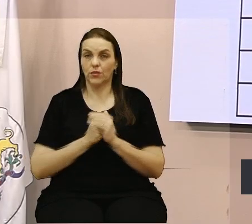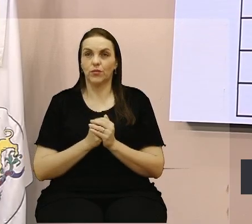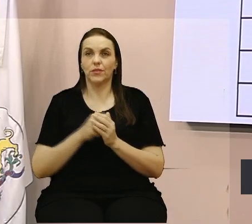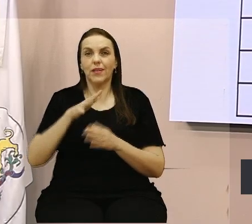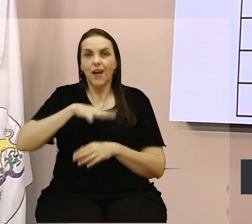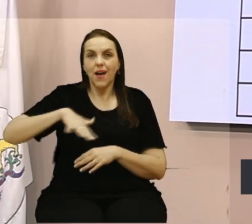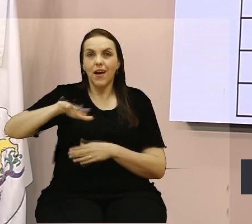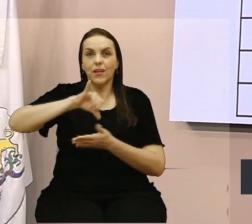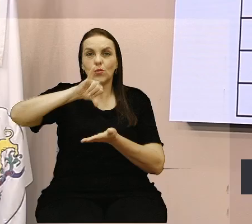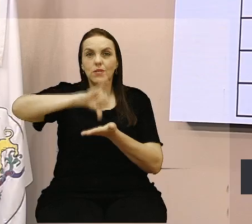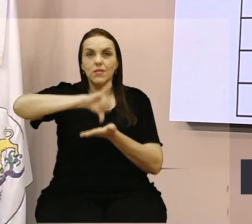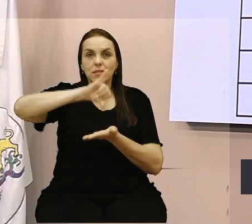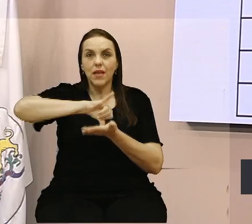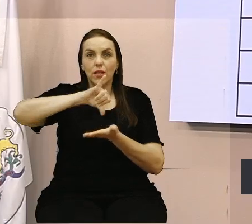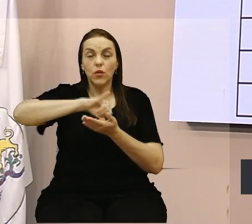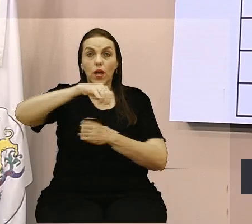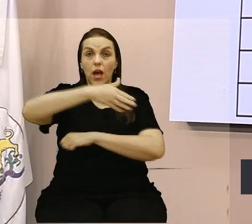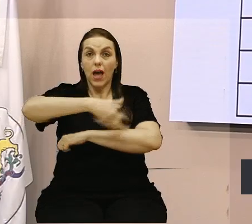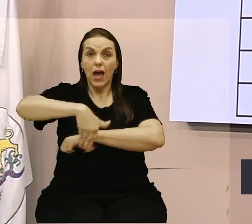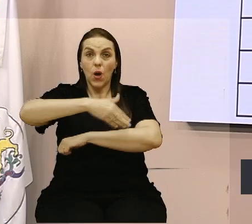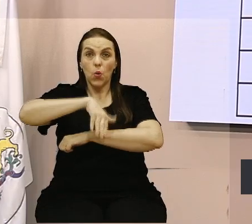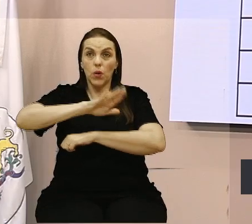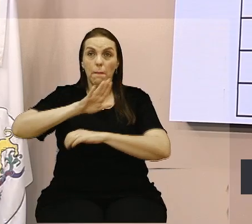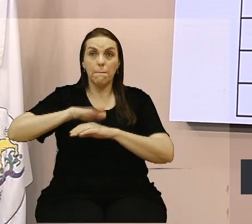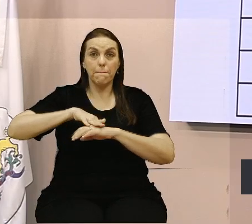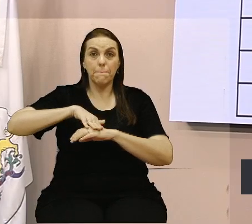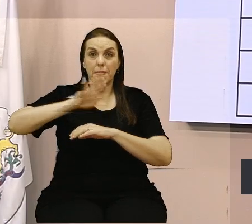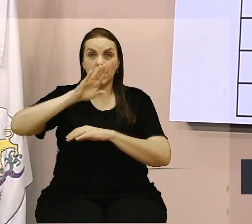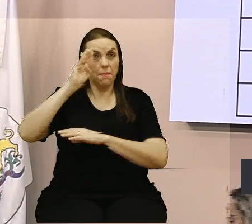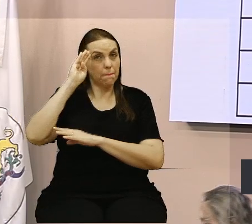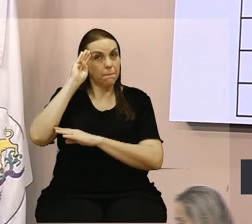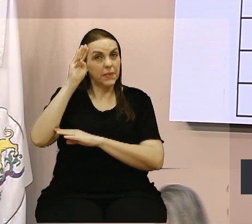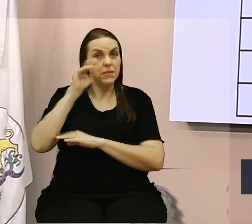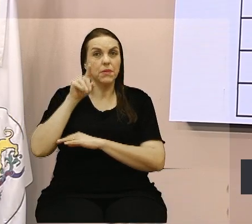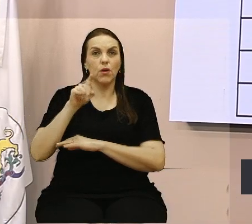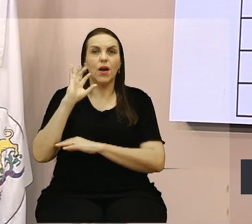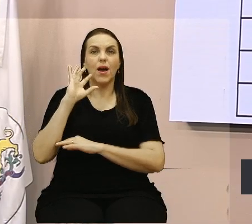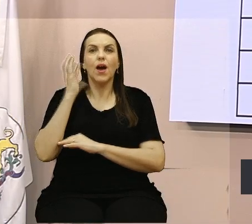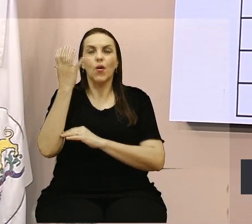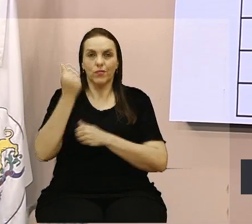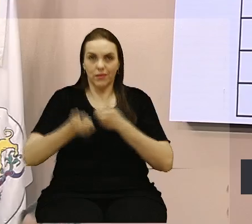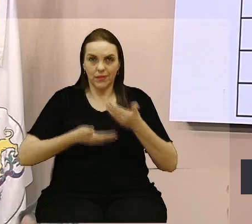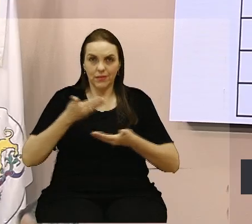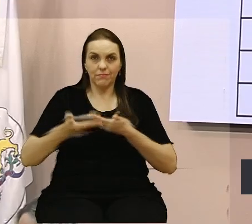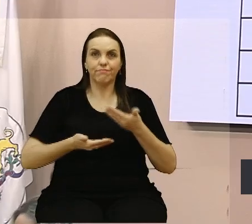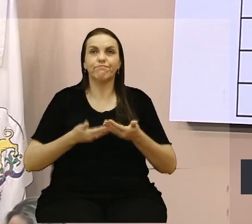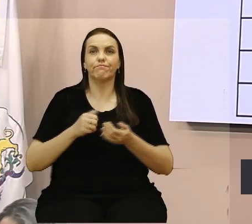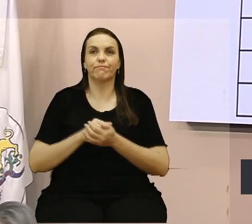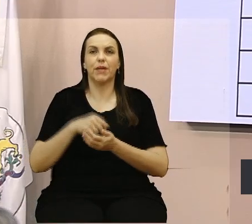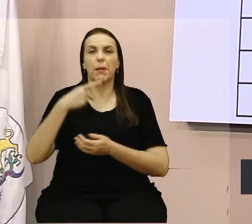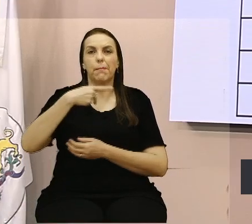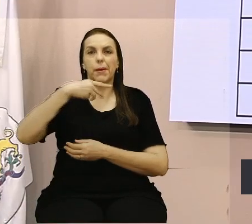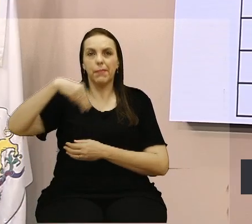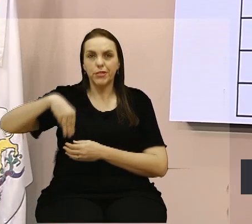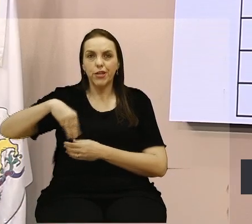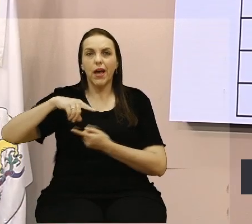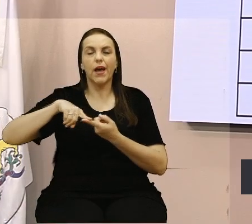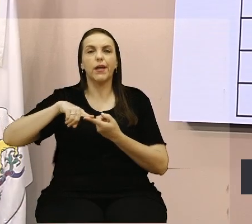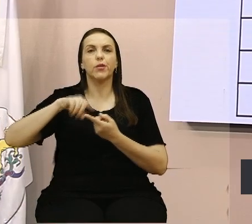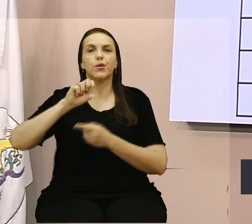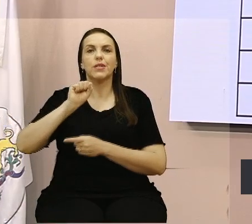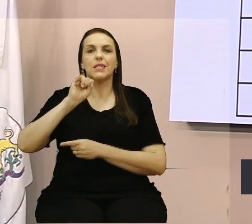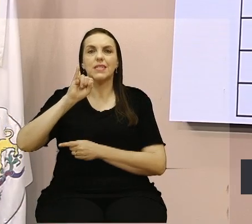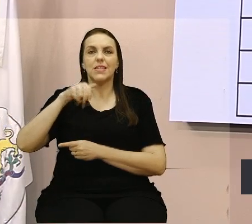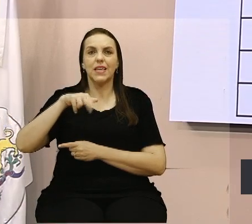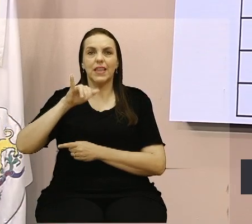área central, a rua, né, as principais ruas que têm atendimento, a Pinheiro Machado e a Sinimbu é a